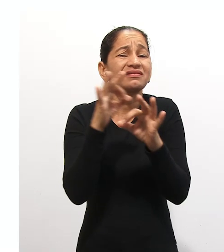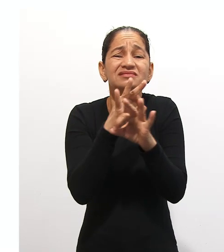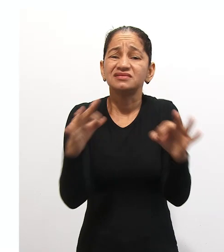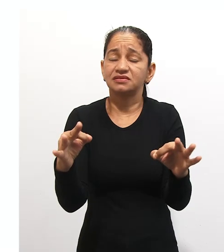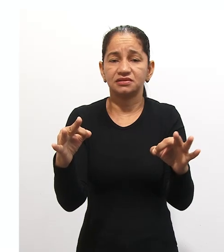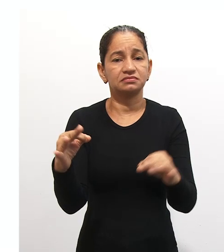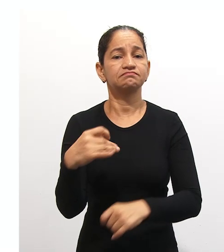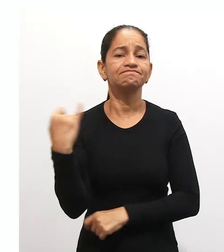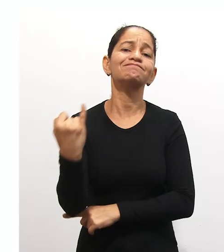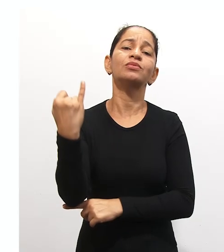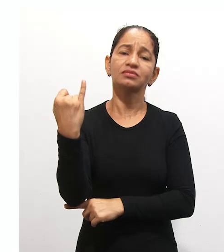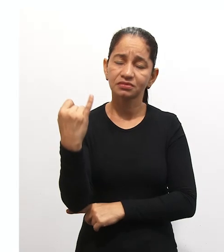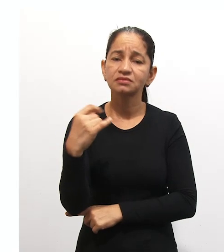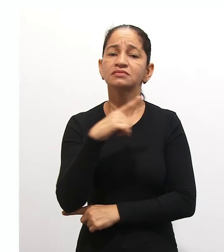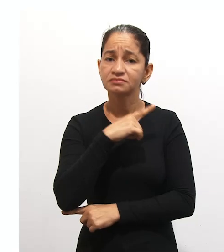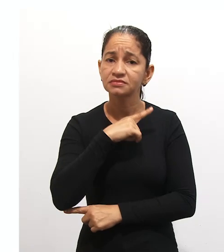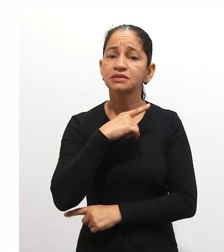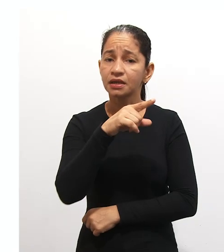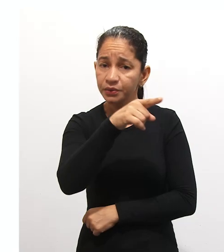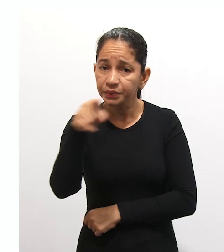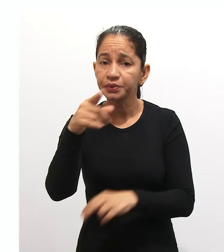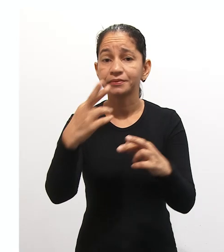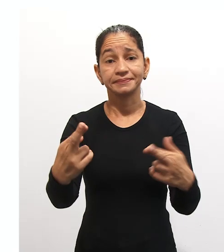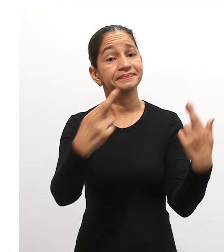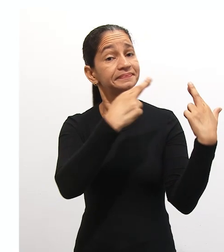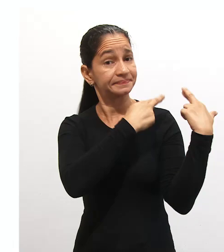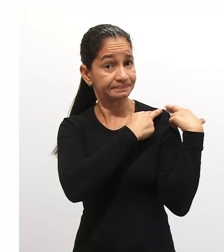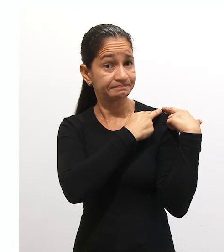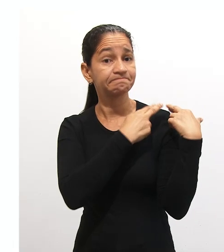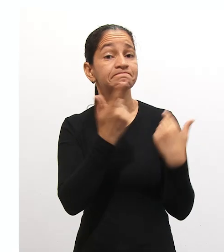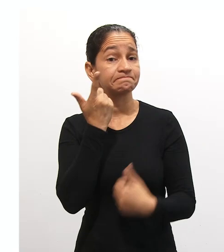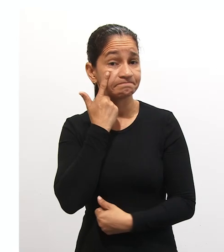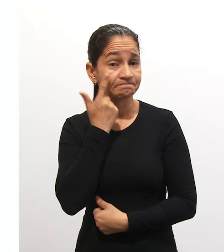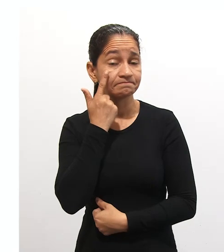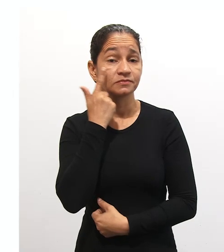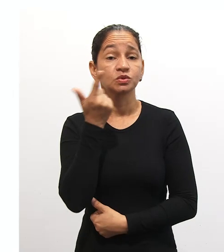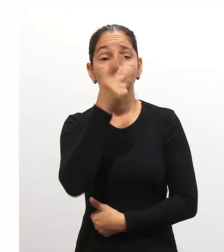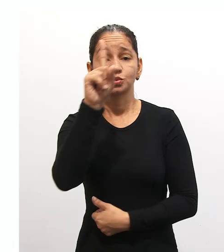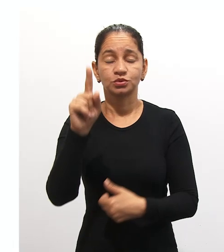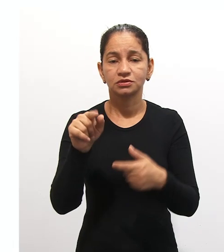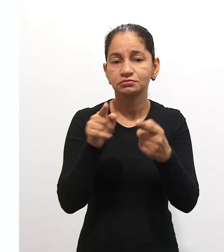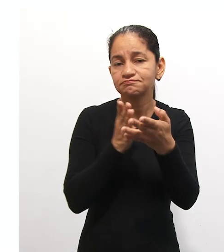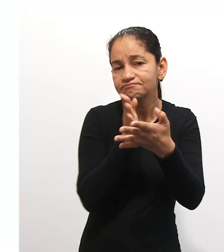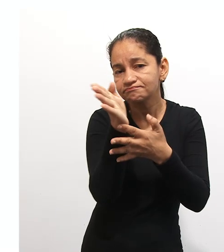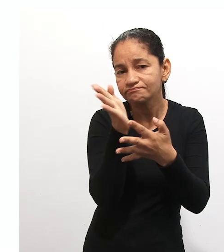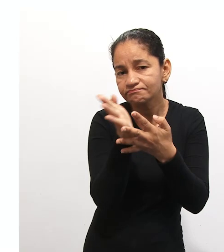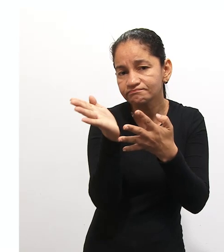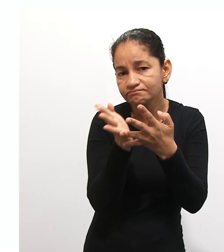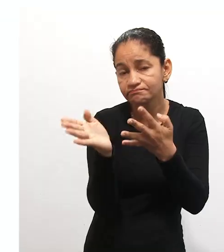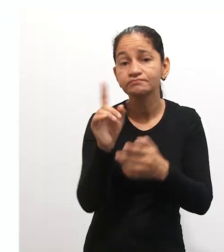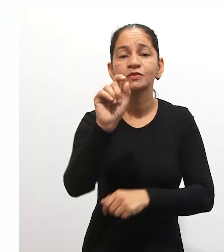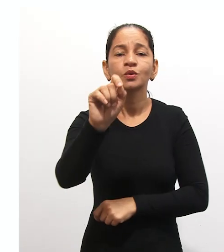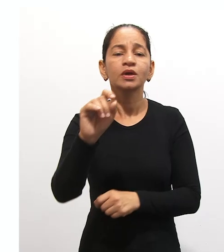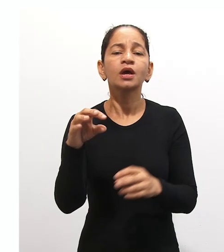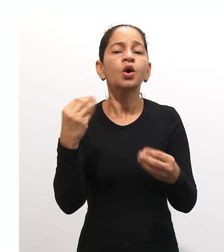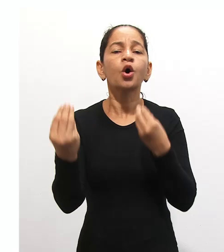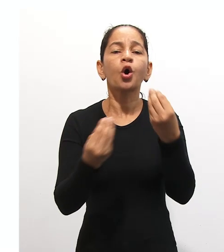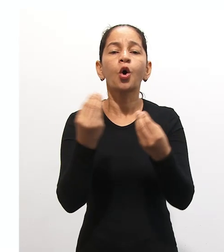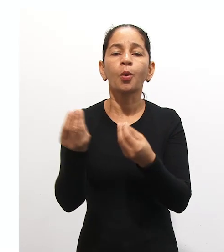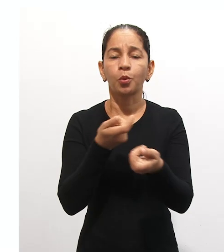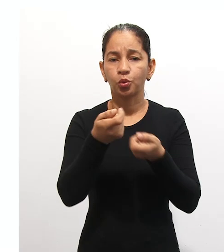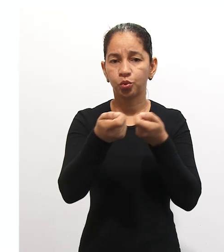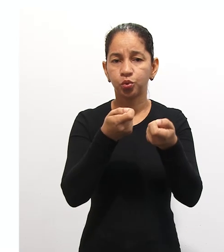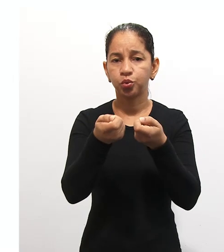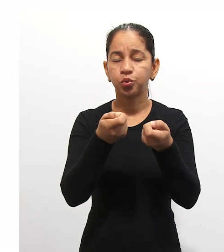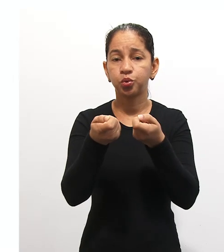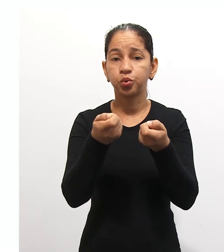centros de responsabilidade. Vamos agora avançar em outro campo. Uma forma de aprimorar o controle é dividir a